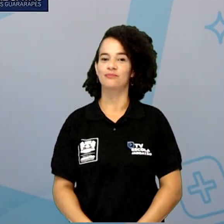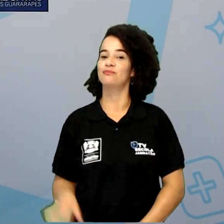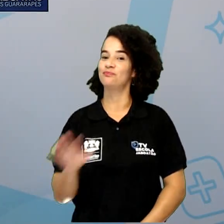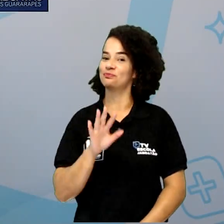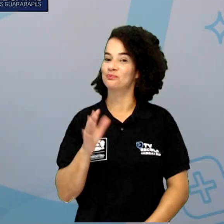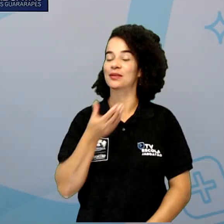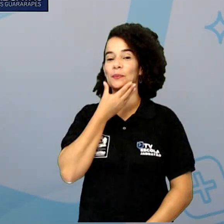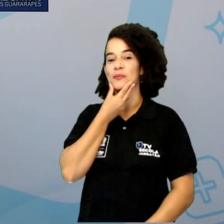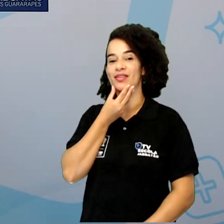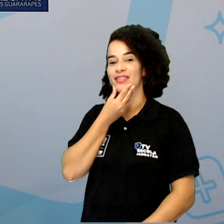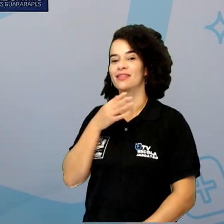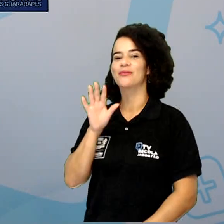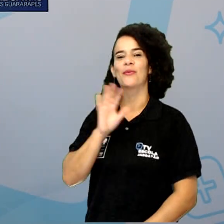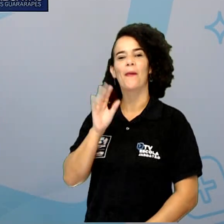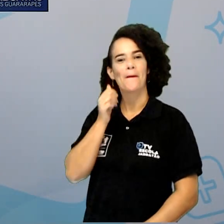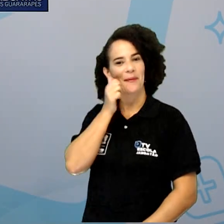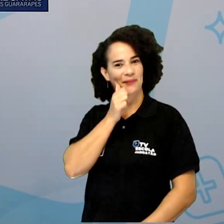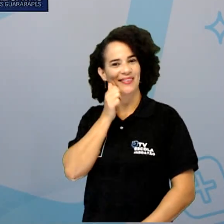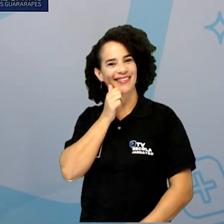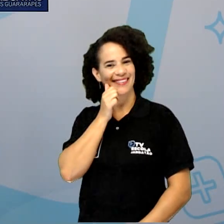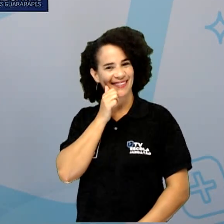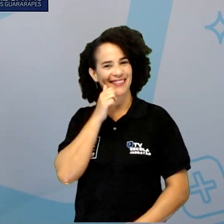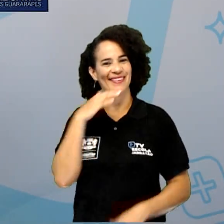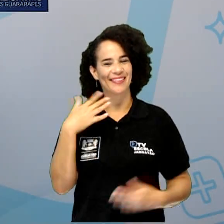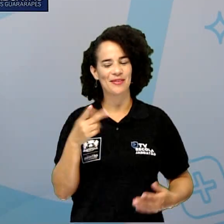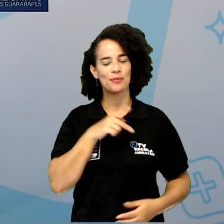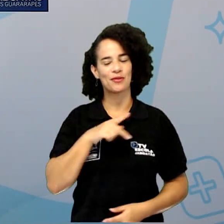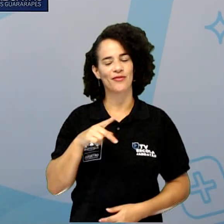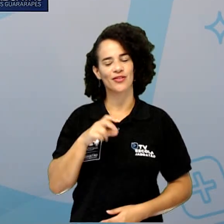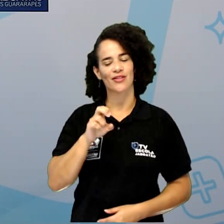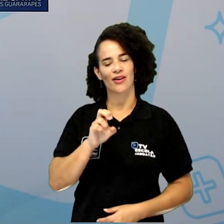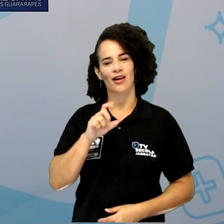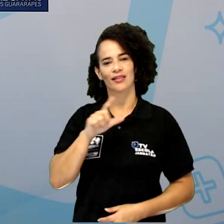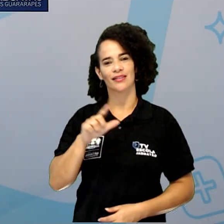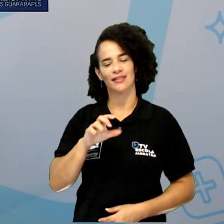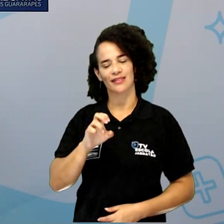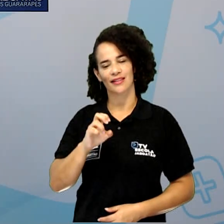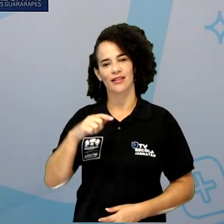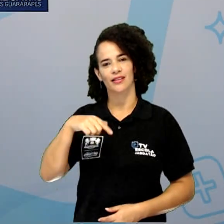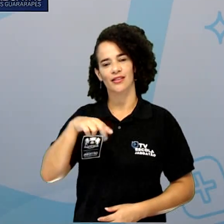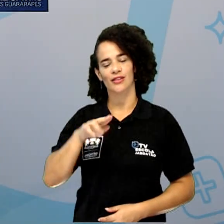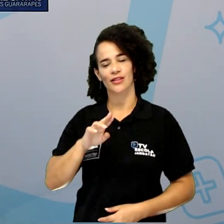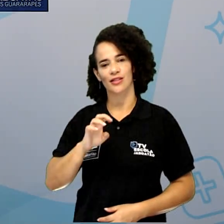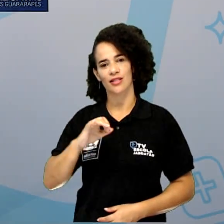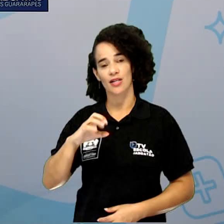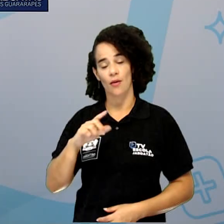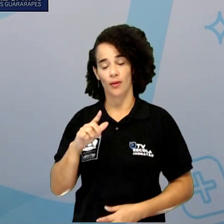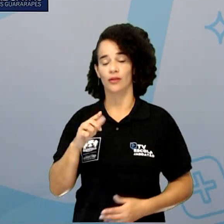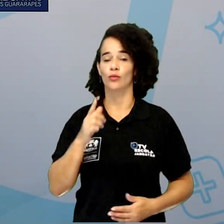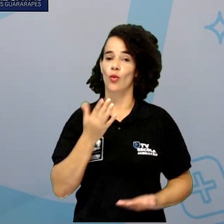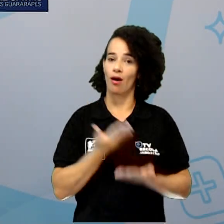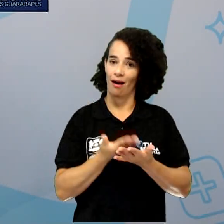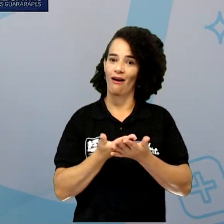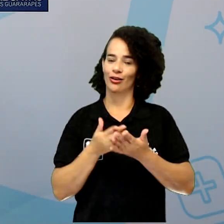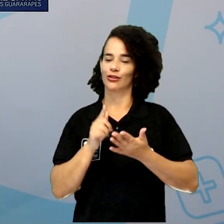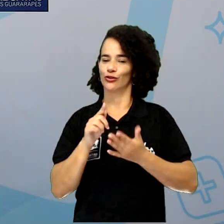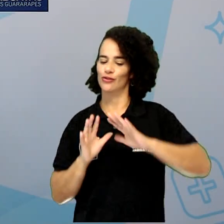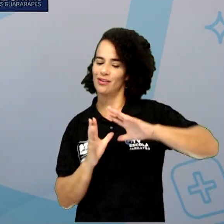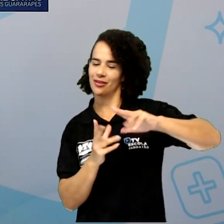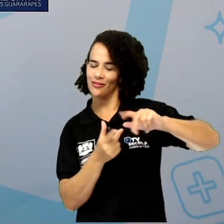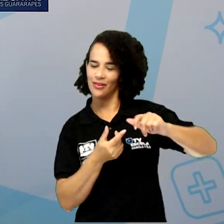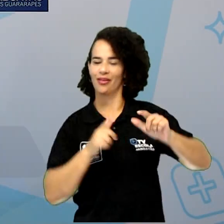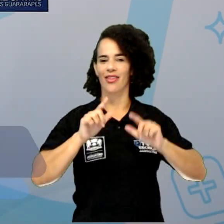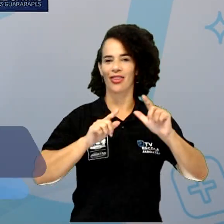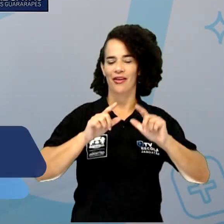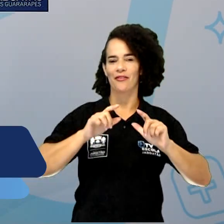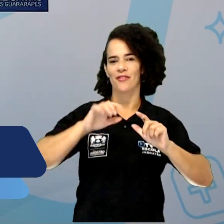Alô meninos, alô meninas, aqui é o professor Ezequiel Santos com mais uma aula de Geografia na sua